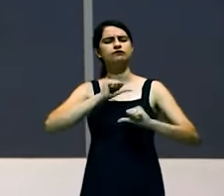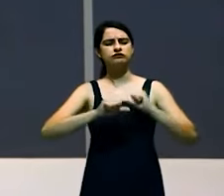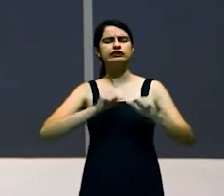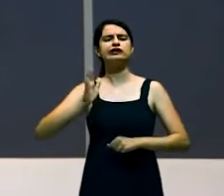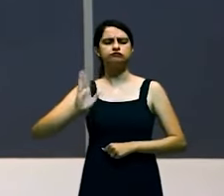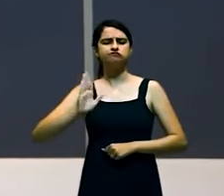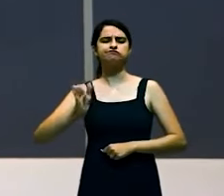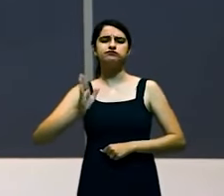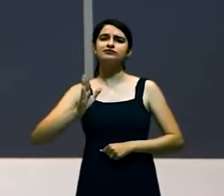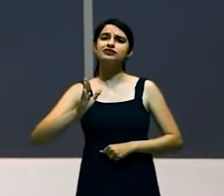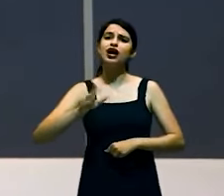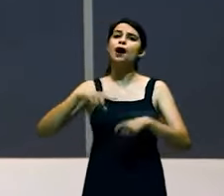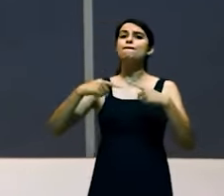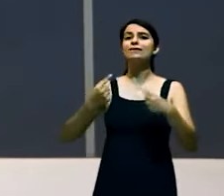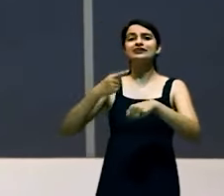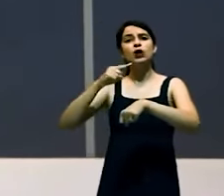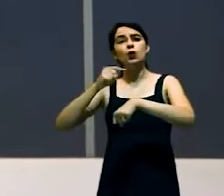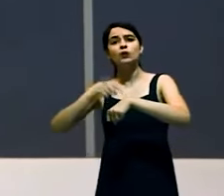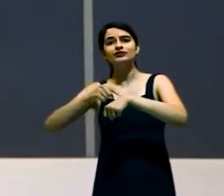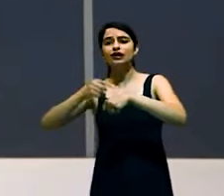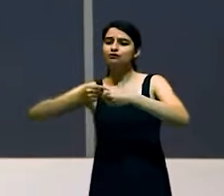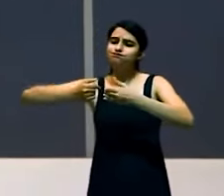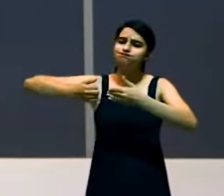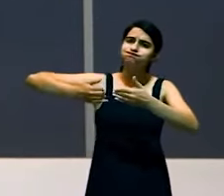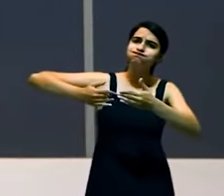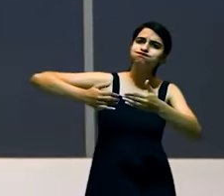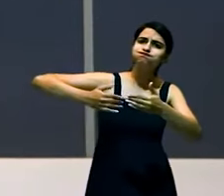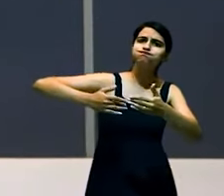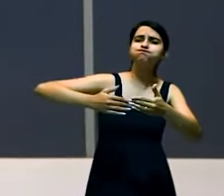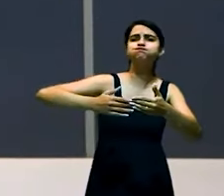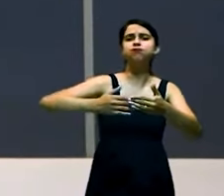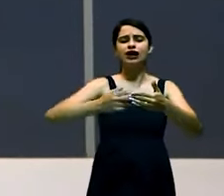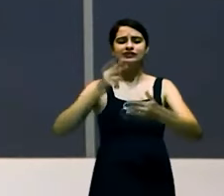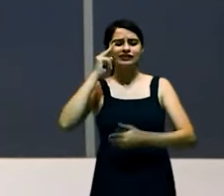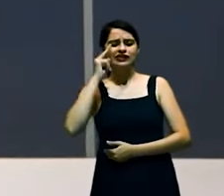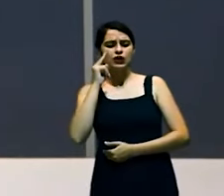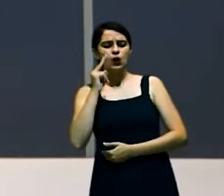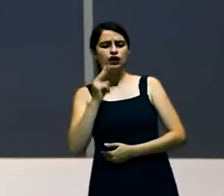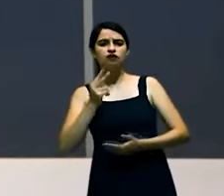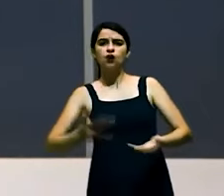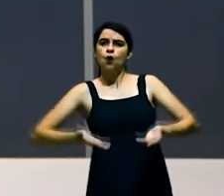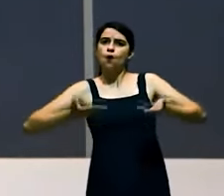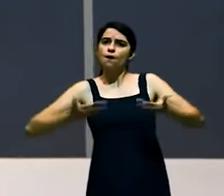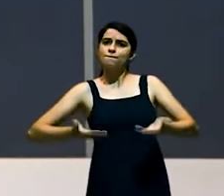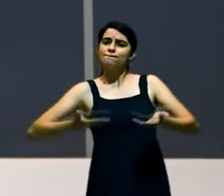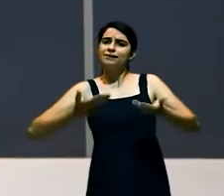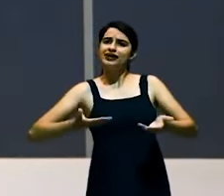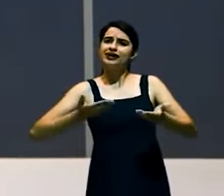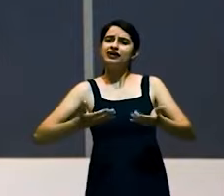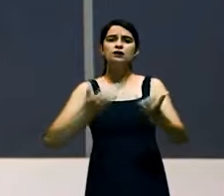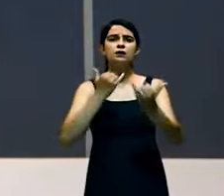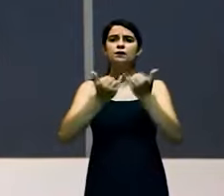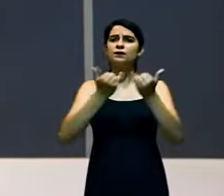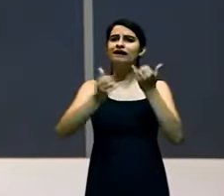E o tempo foi passando. E eu olhava na balança, nada. Até consegui alguma coisinha.